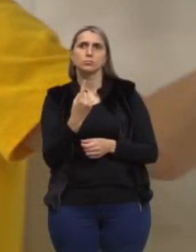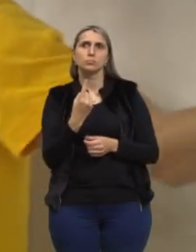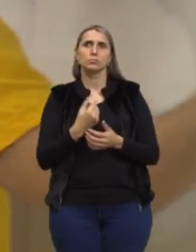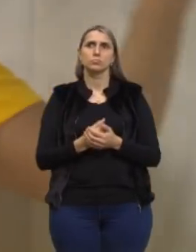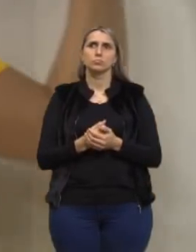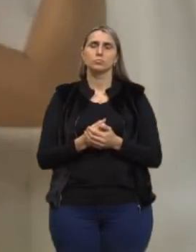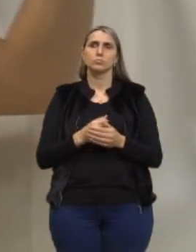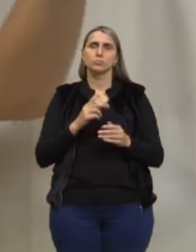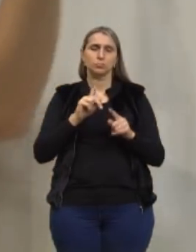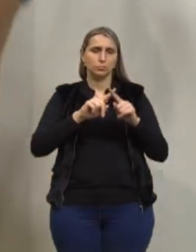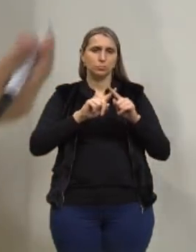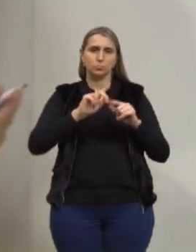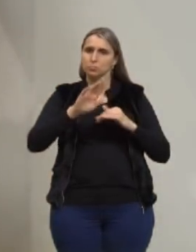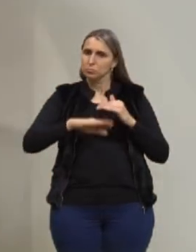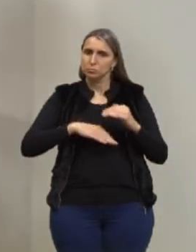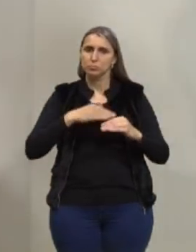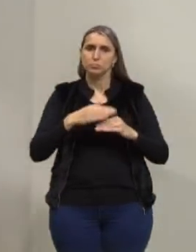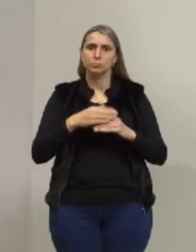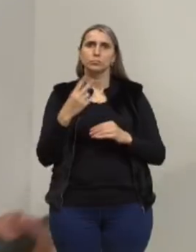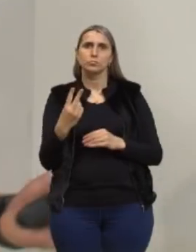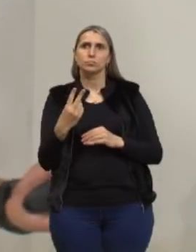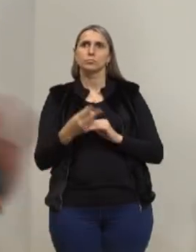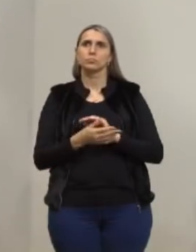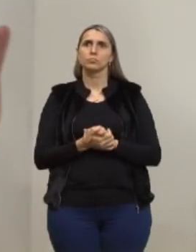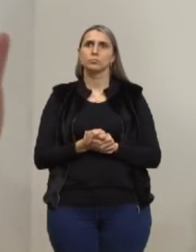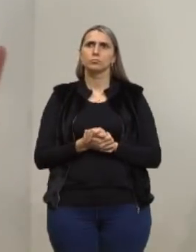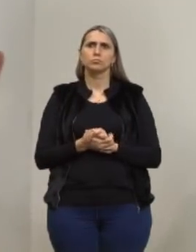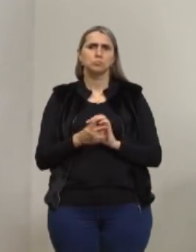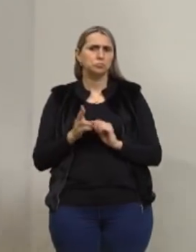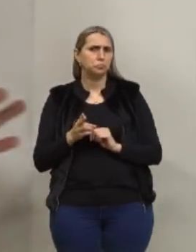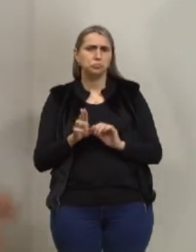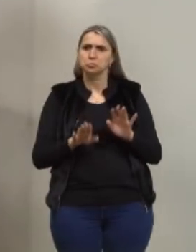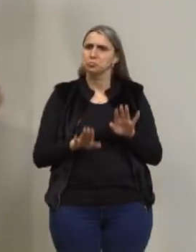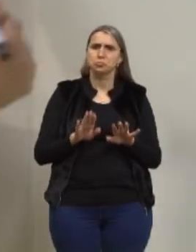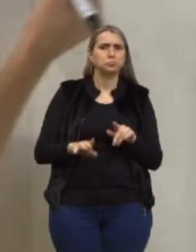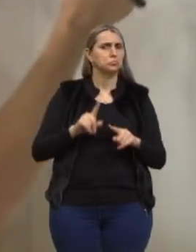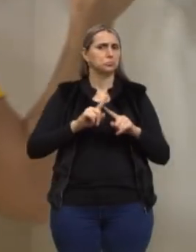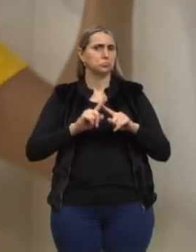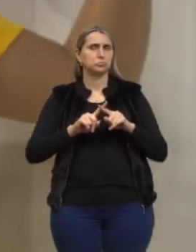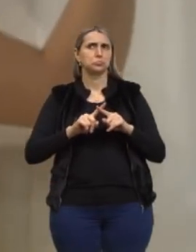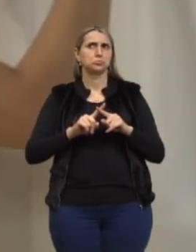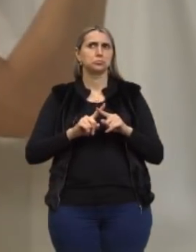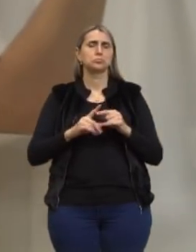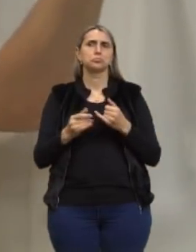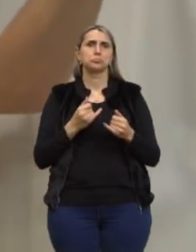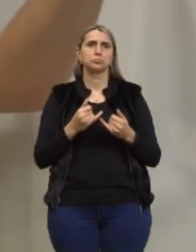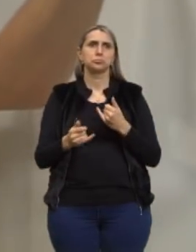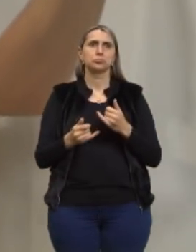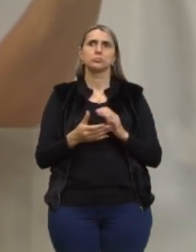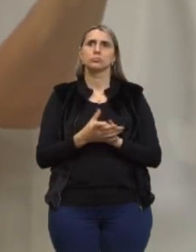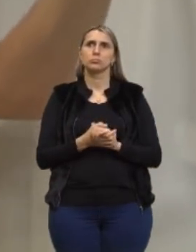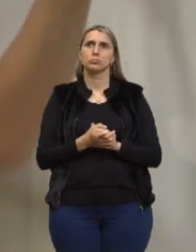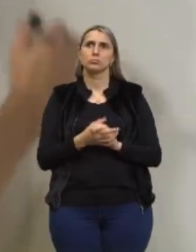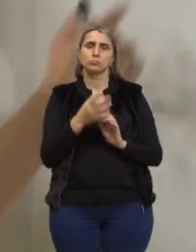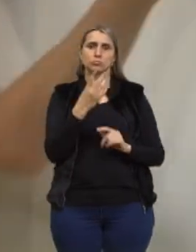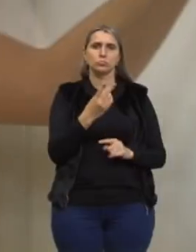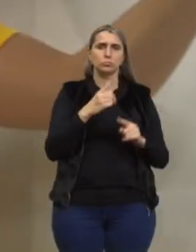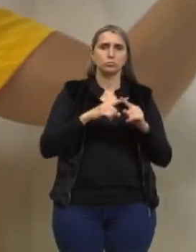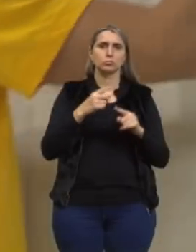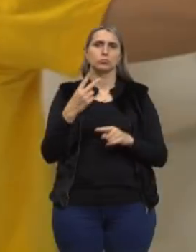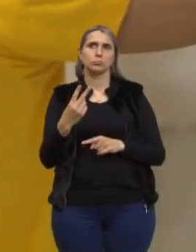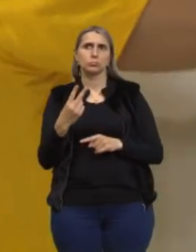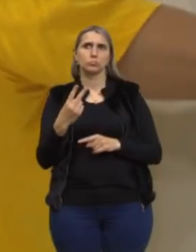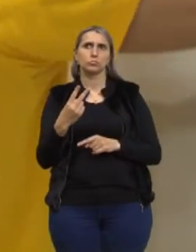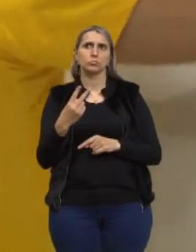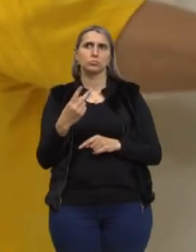multiplico tudo por nós sempre tem que fazer isso não às vezes não precisa muito explicar nada a gente vai ver exemplo disso 2 vezes